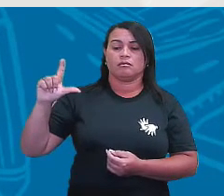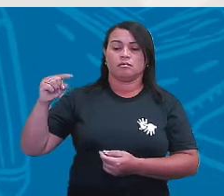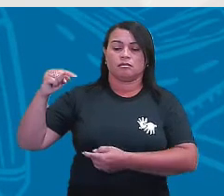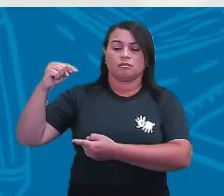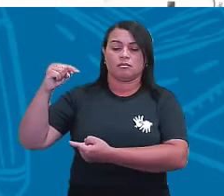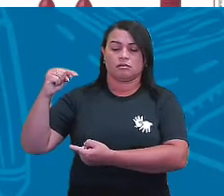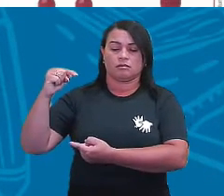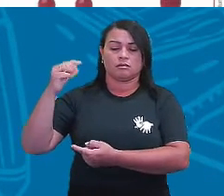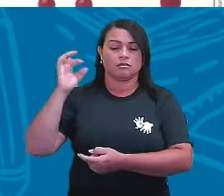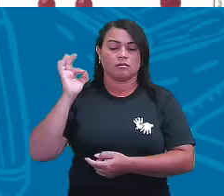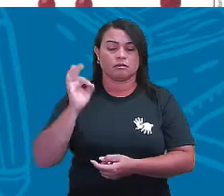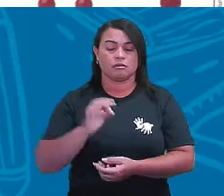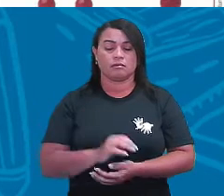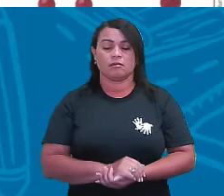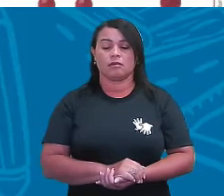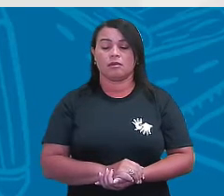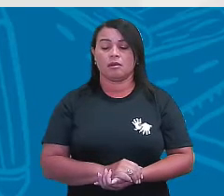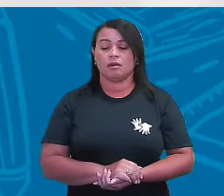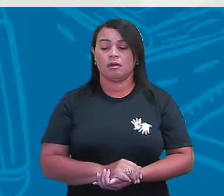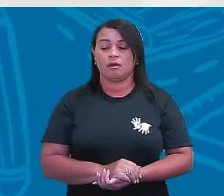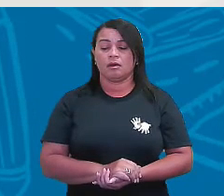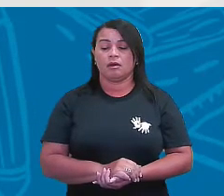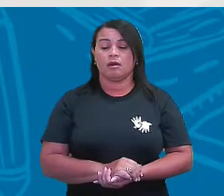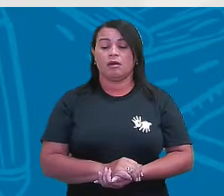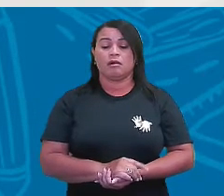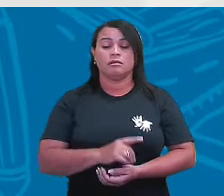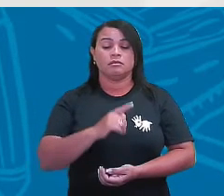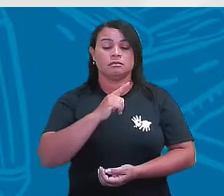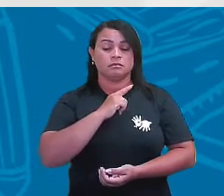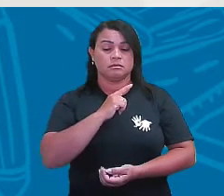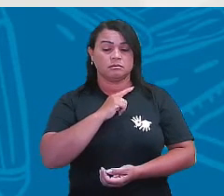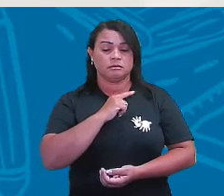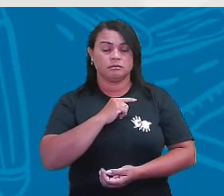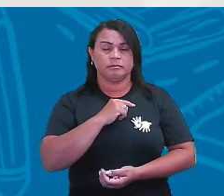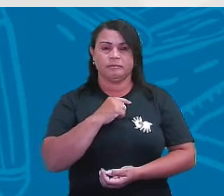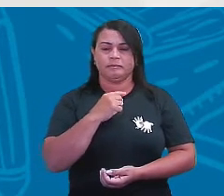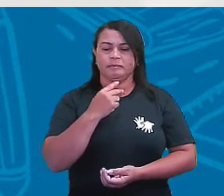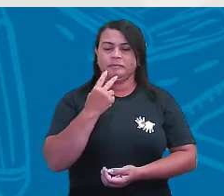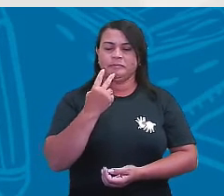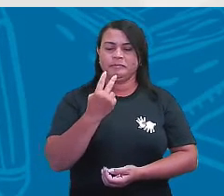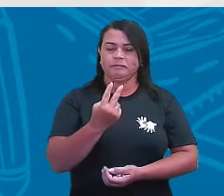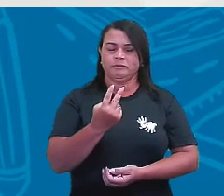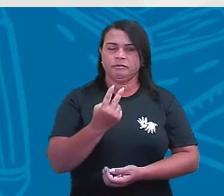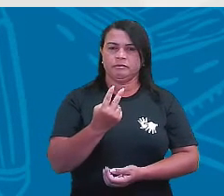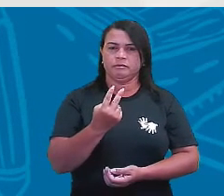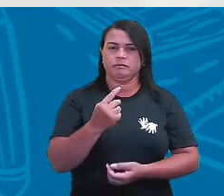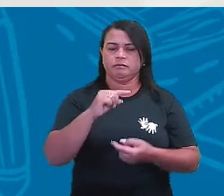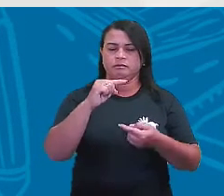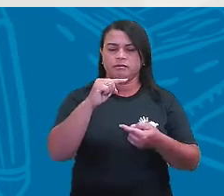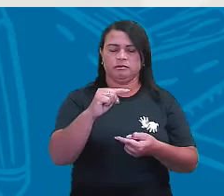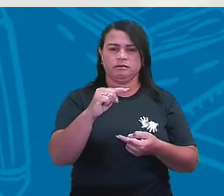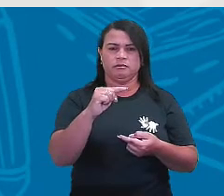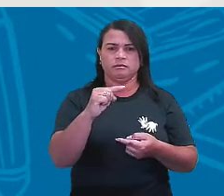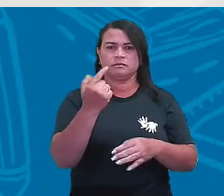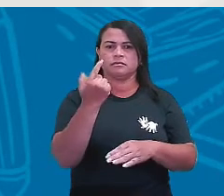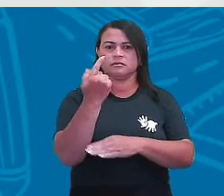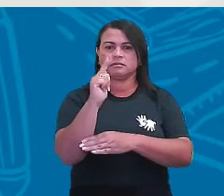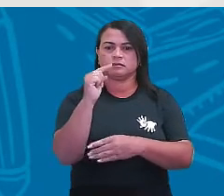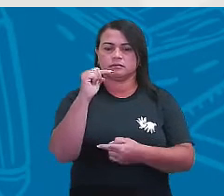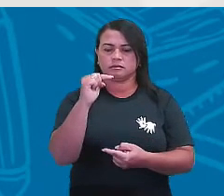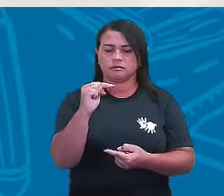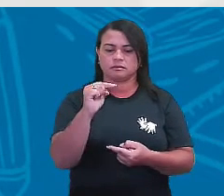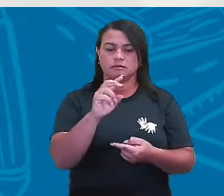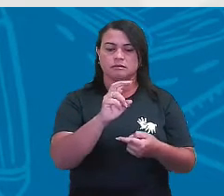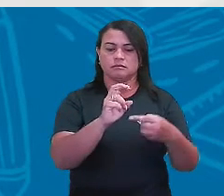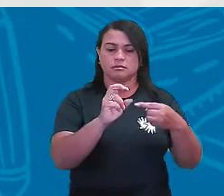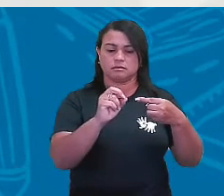certo? E se eu pego 2 garrafinhas de 500 ml, eu